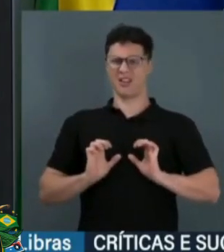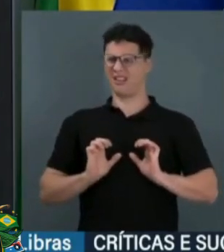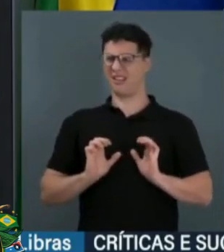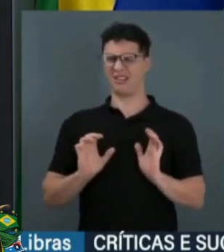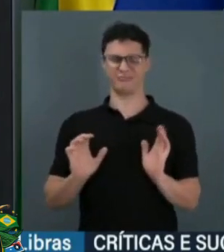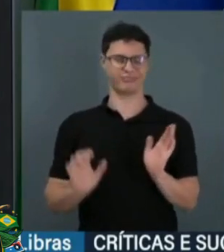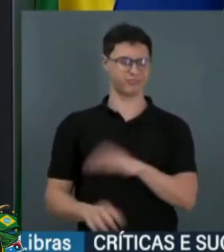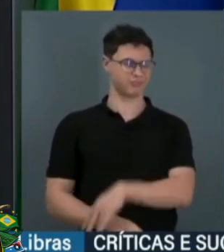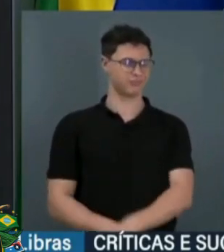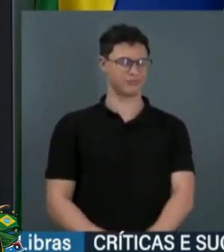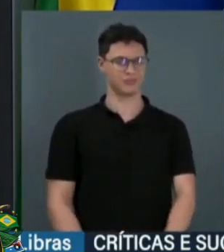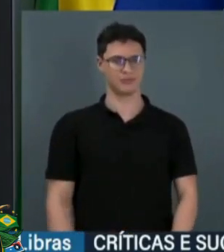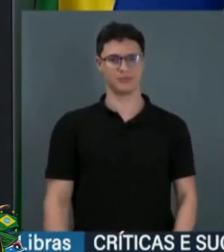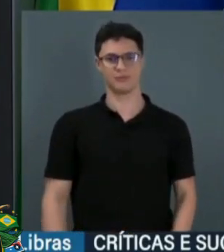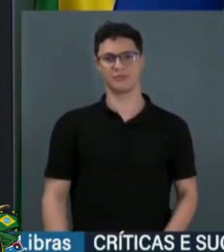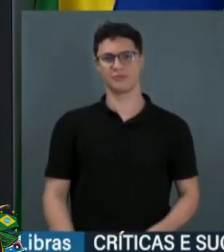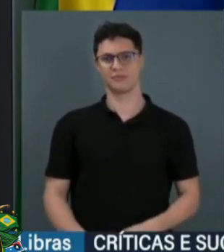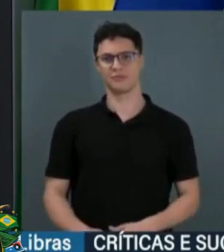contrário.